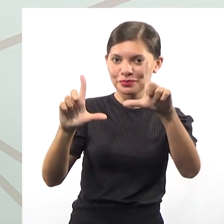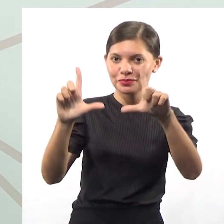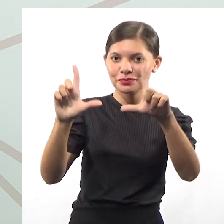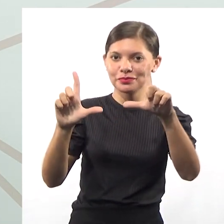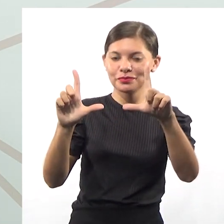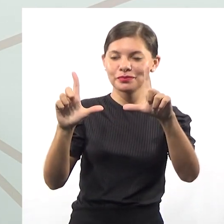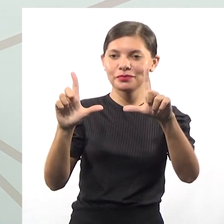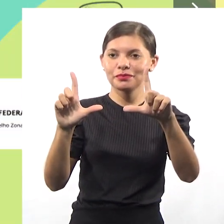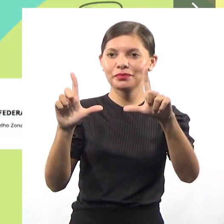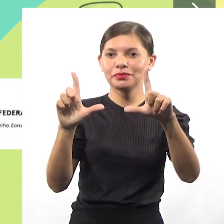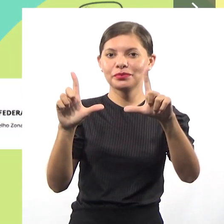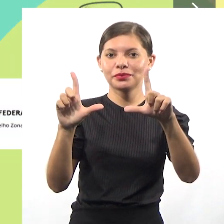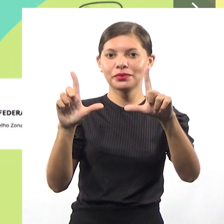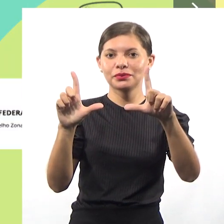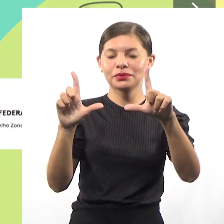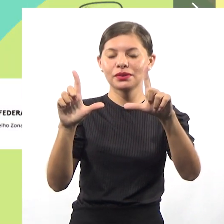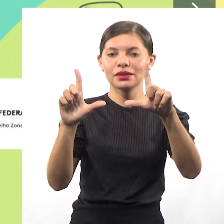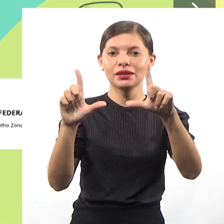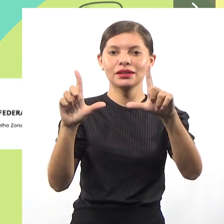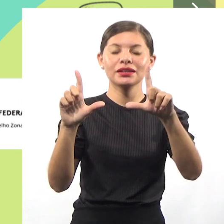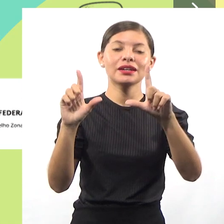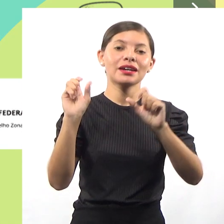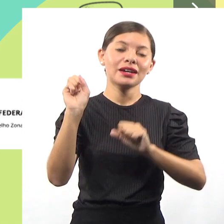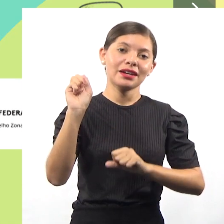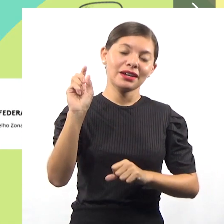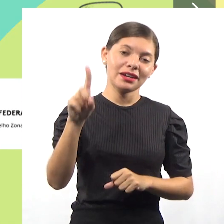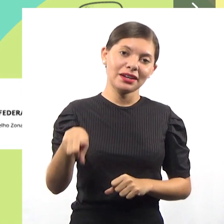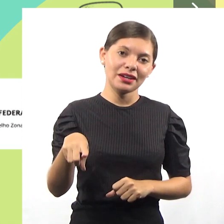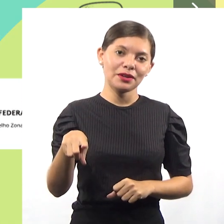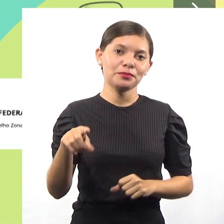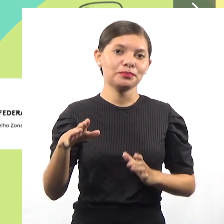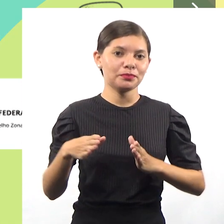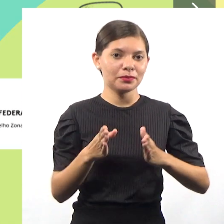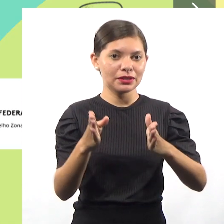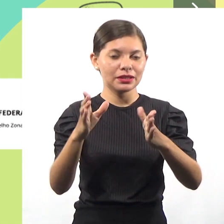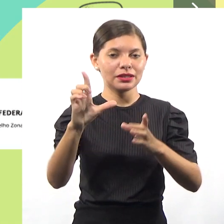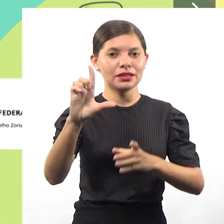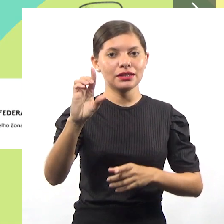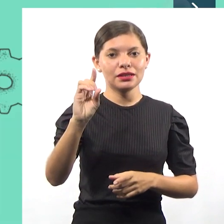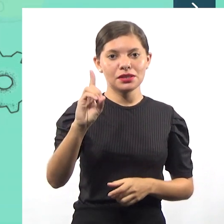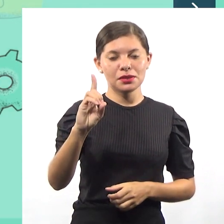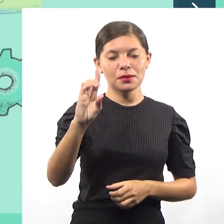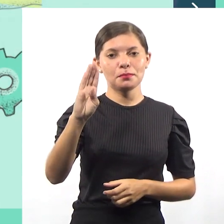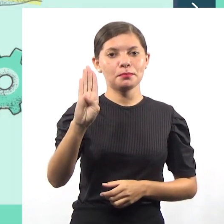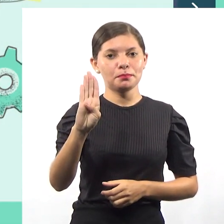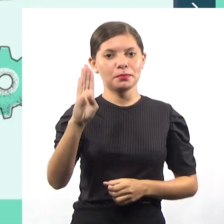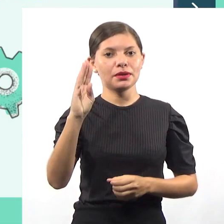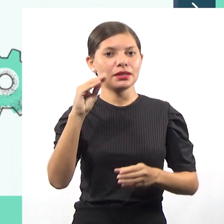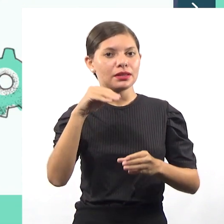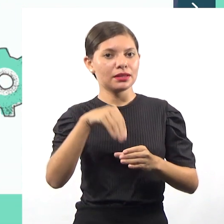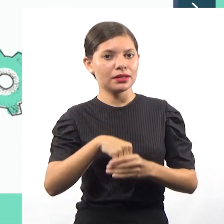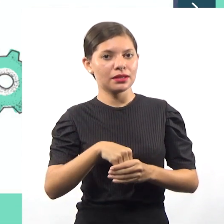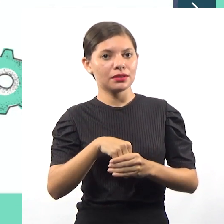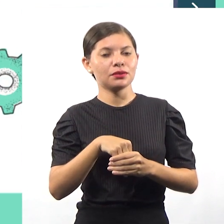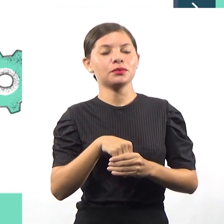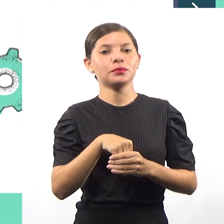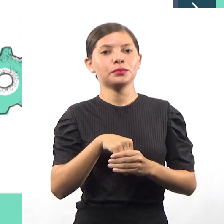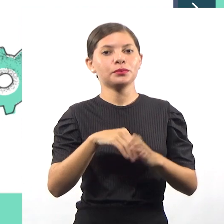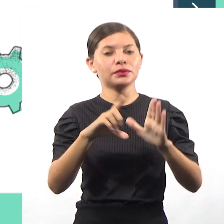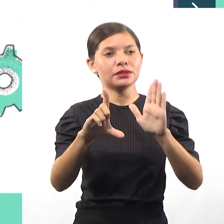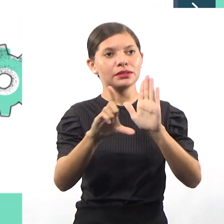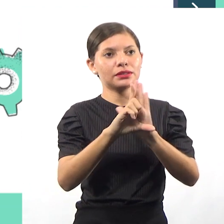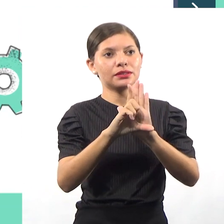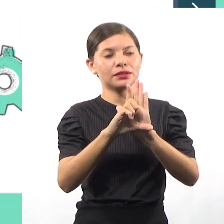na nossa tela interativa? A gente está na trilha LDB dentro da jornada de